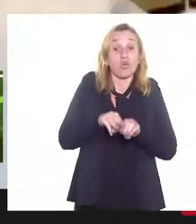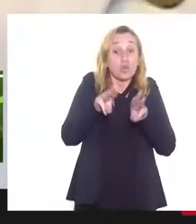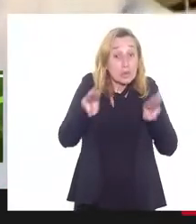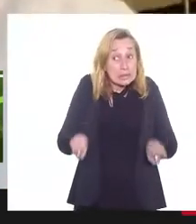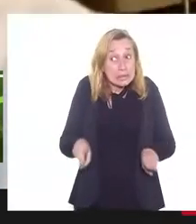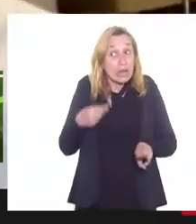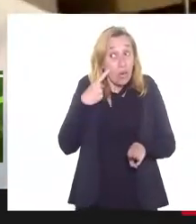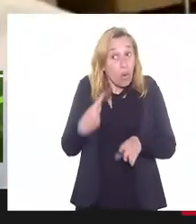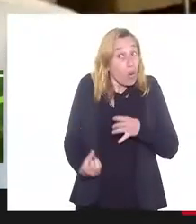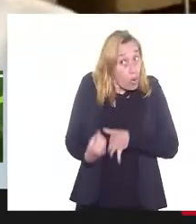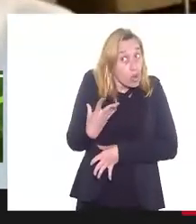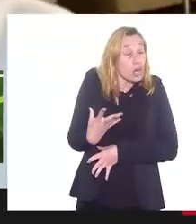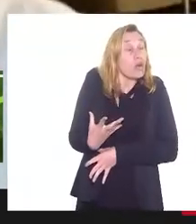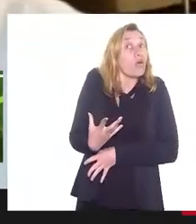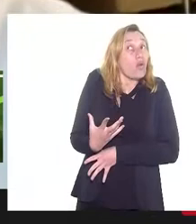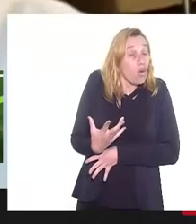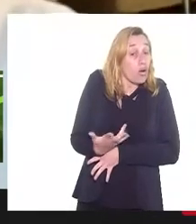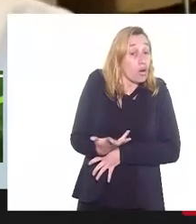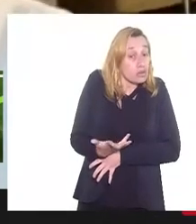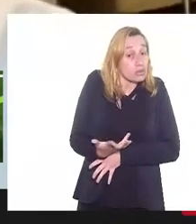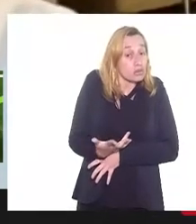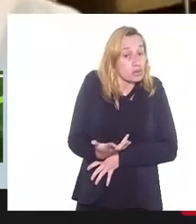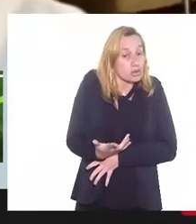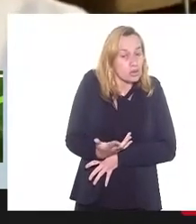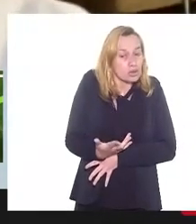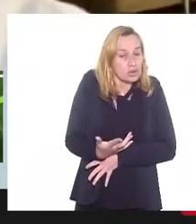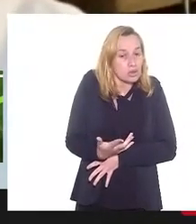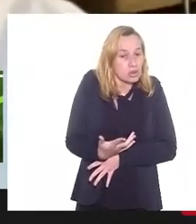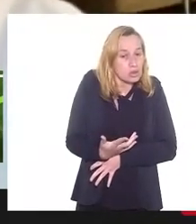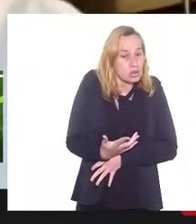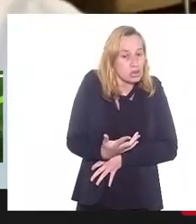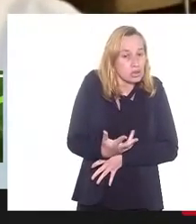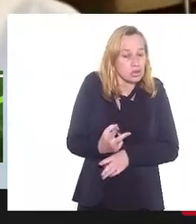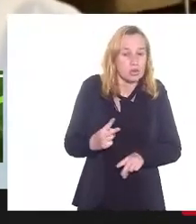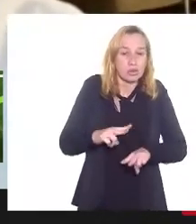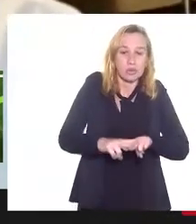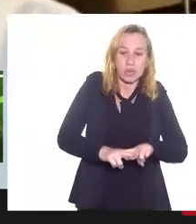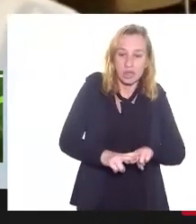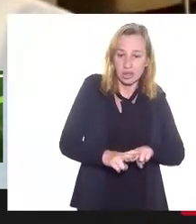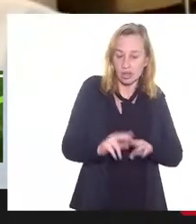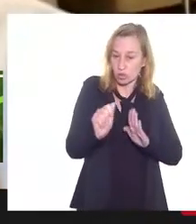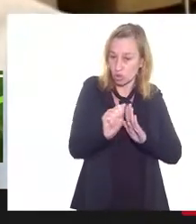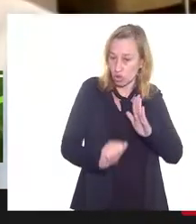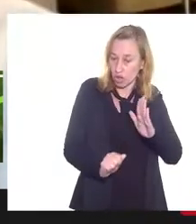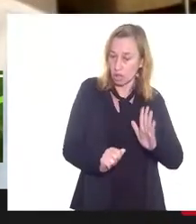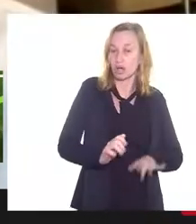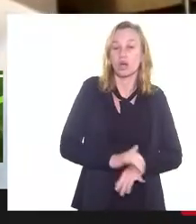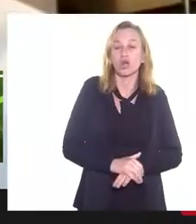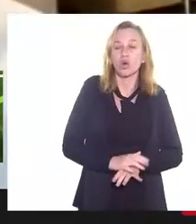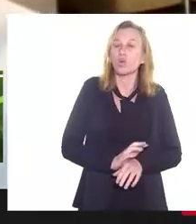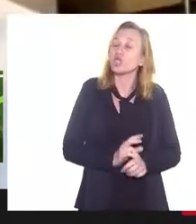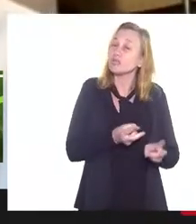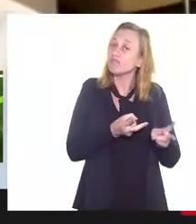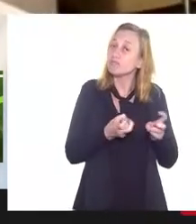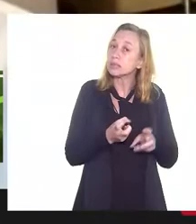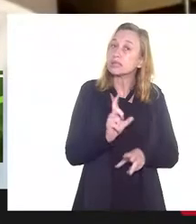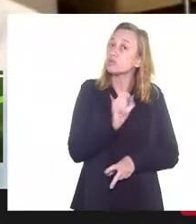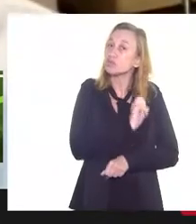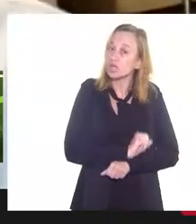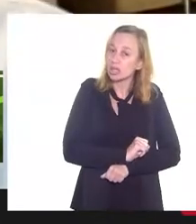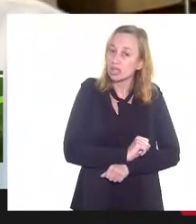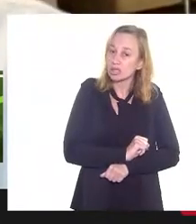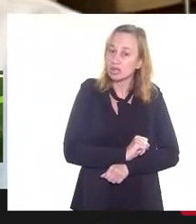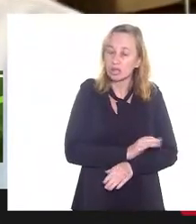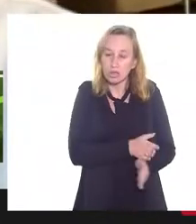loucura, pegando as peças que foram, na época, apreendidas nos terreiros. O que a gente nota durante o